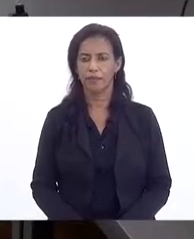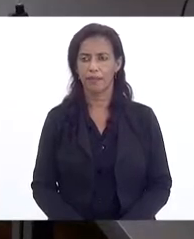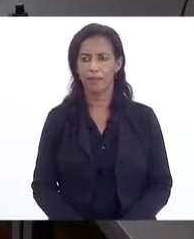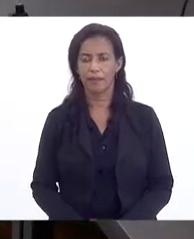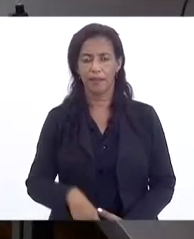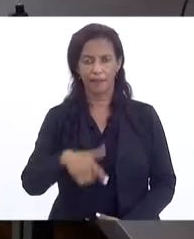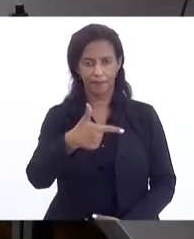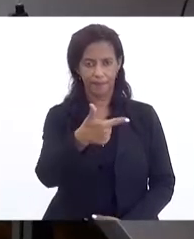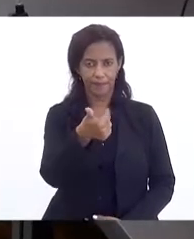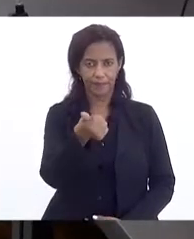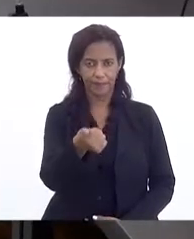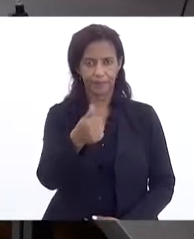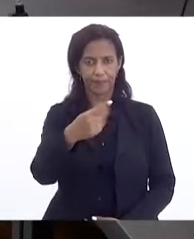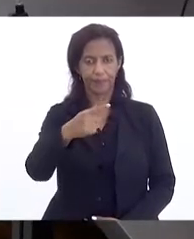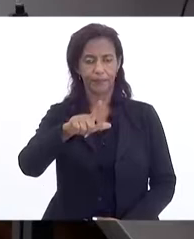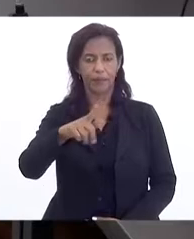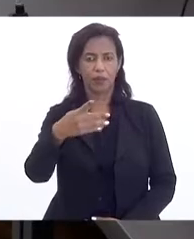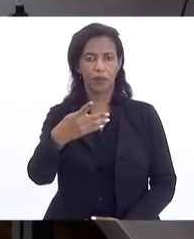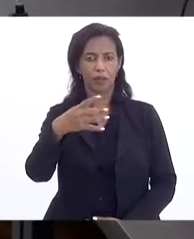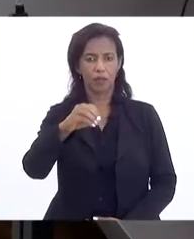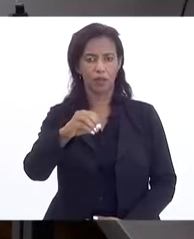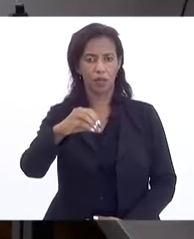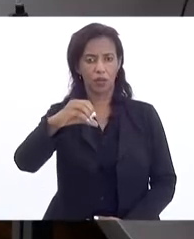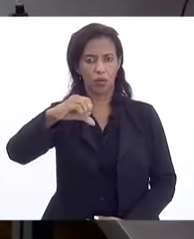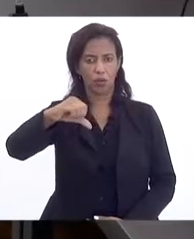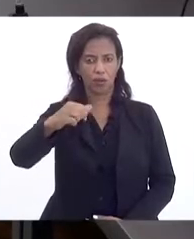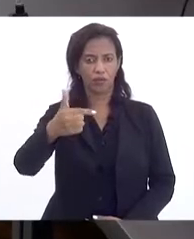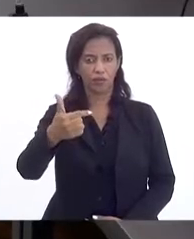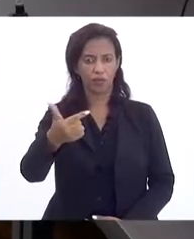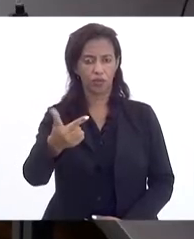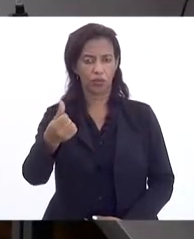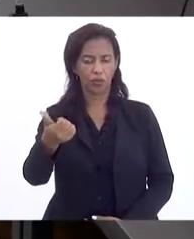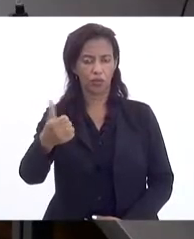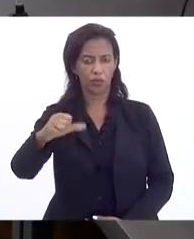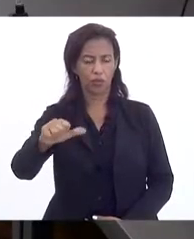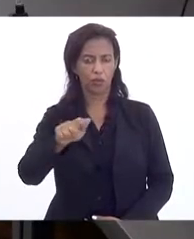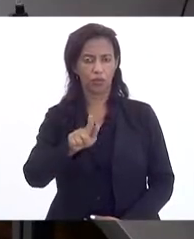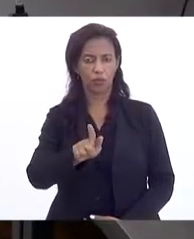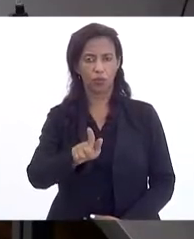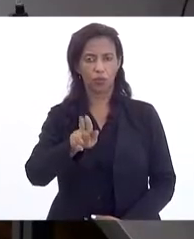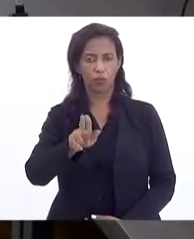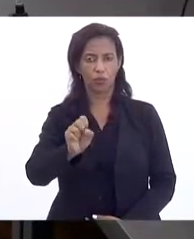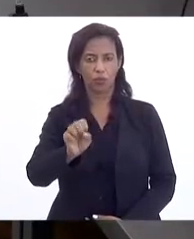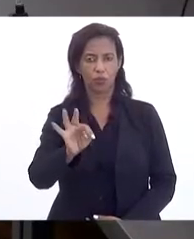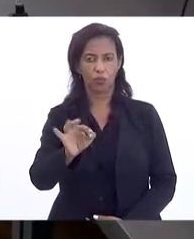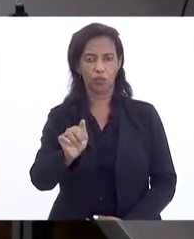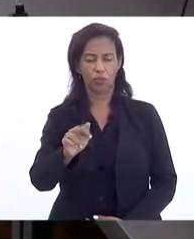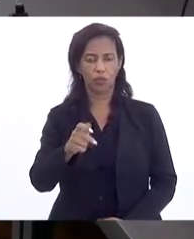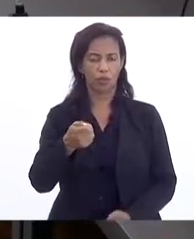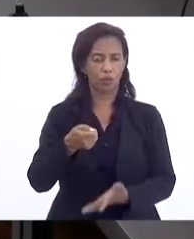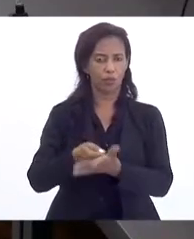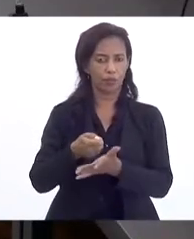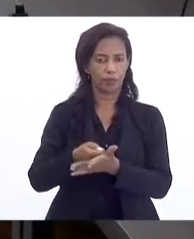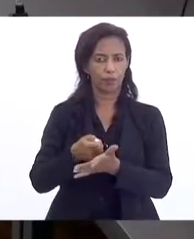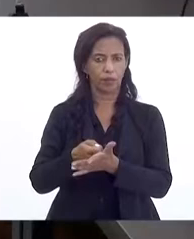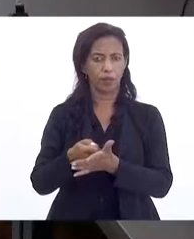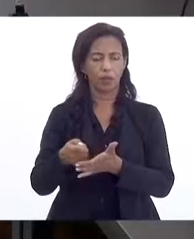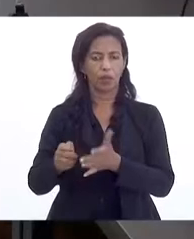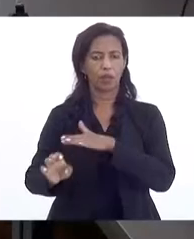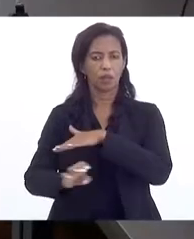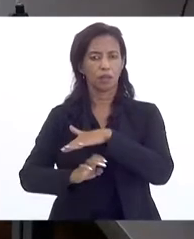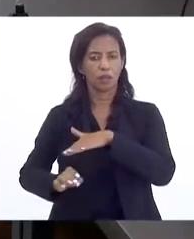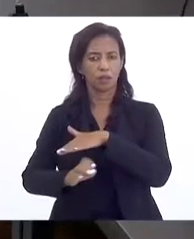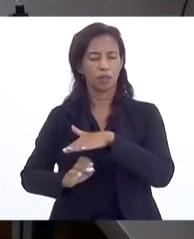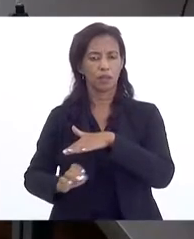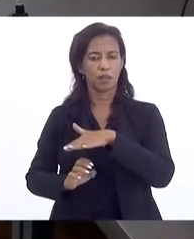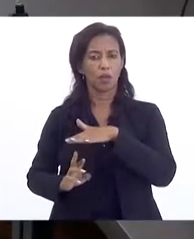Então, 21 é o projeto de lei 409 de 19, autoria do deputado Gustavo Schmidt. Tá bom. Dispõe sobre a obrigatoriedade das concessionárias que administram